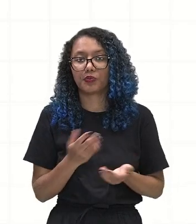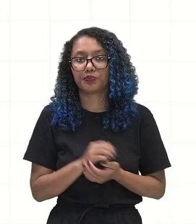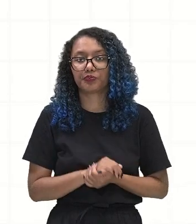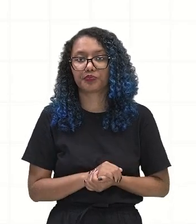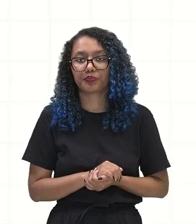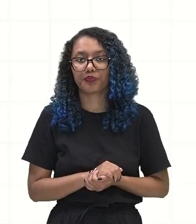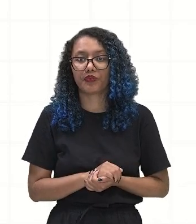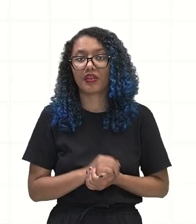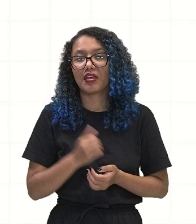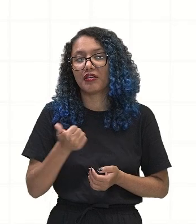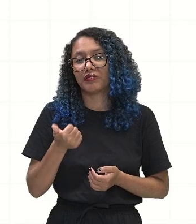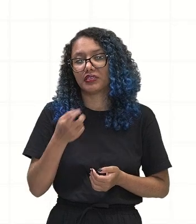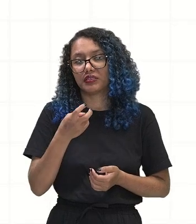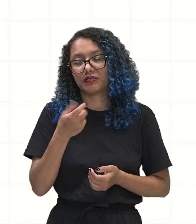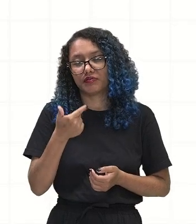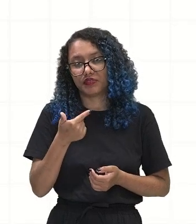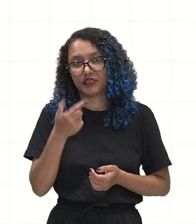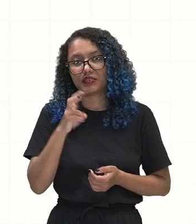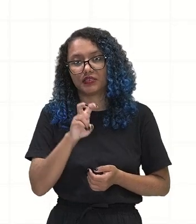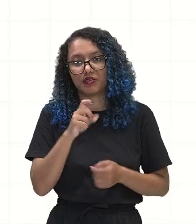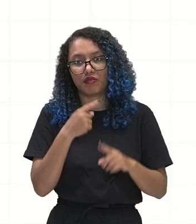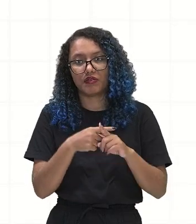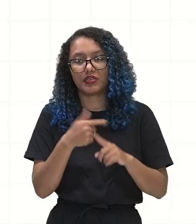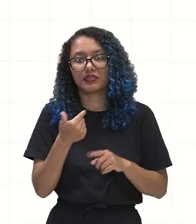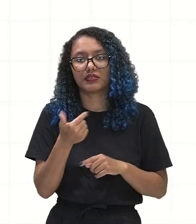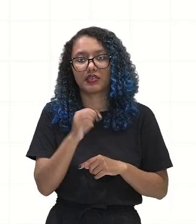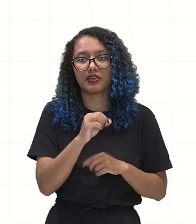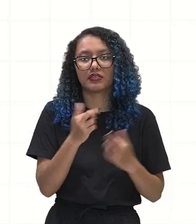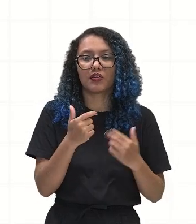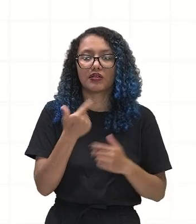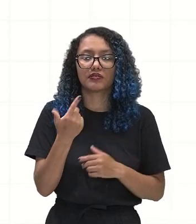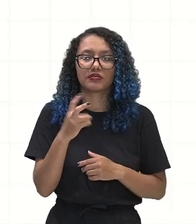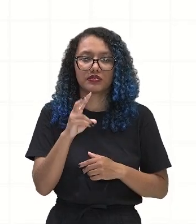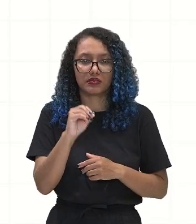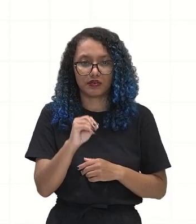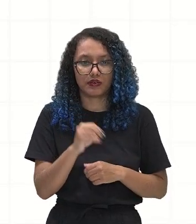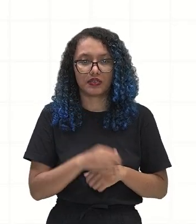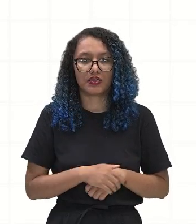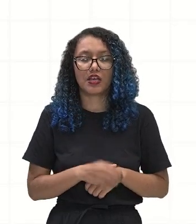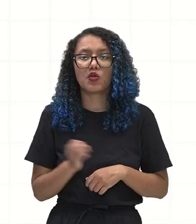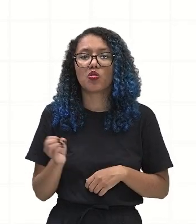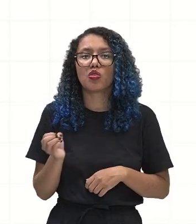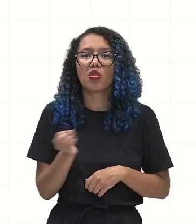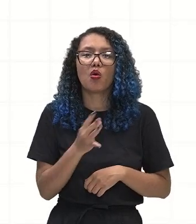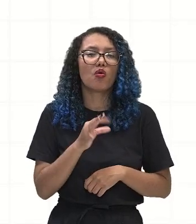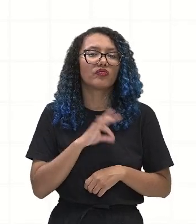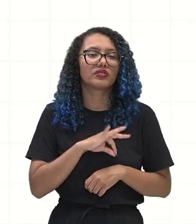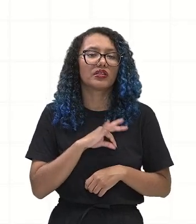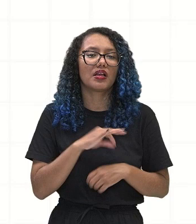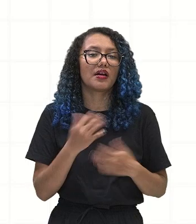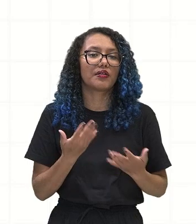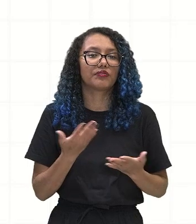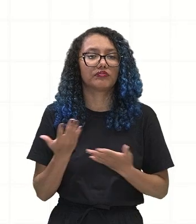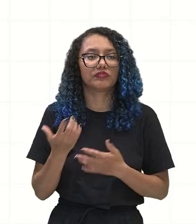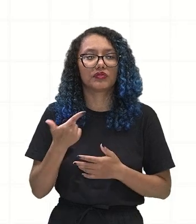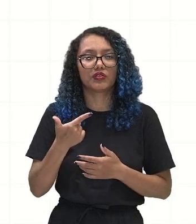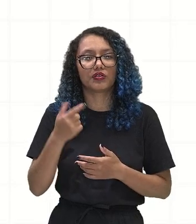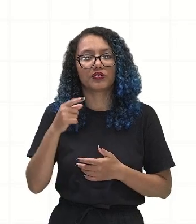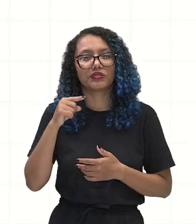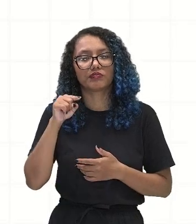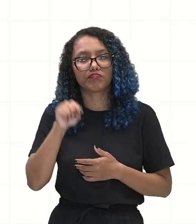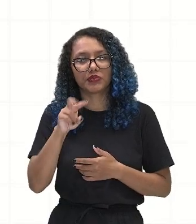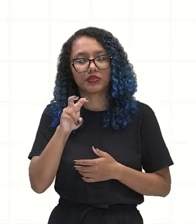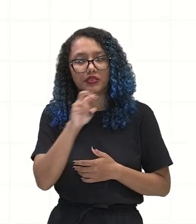vezes 10, 250. E o novo salário vai ser esses 250 mais o